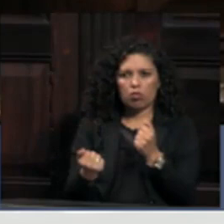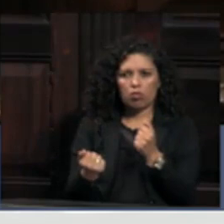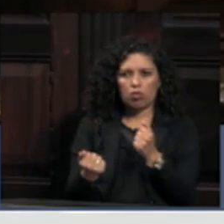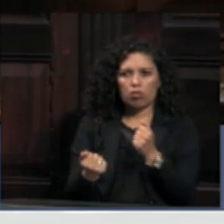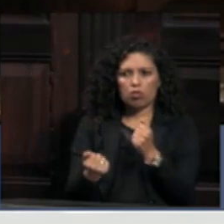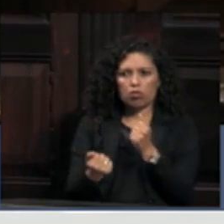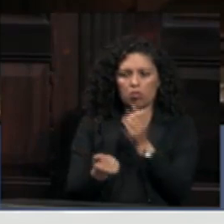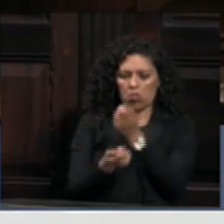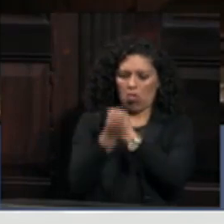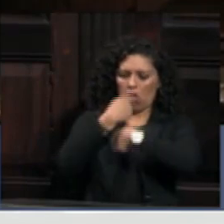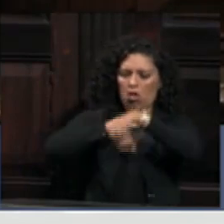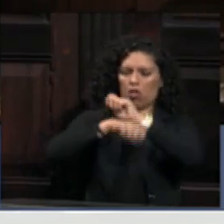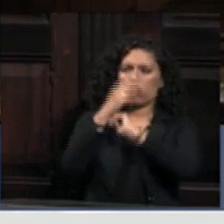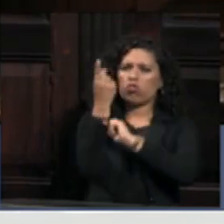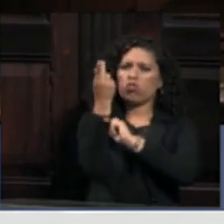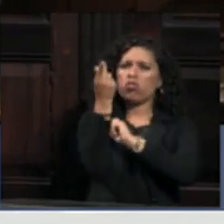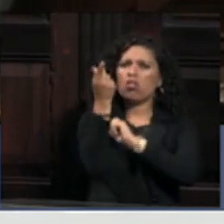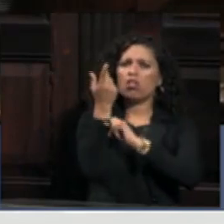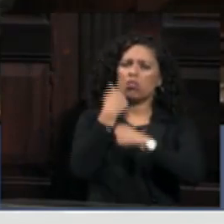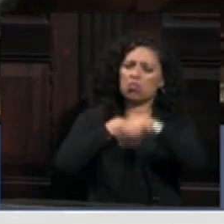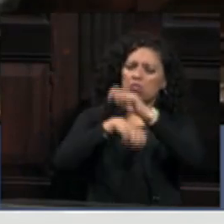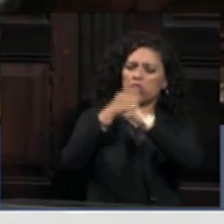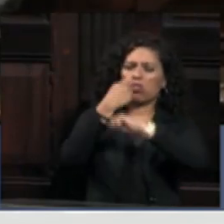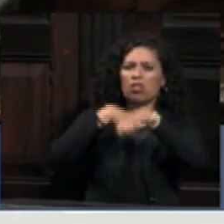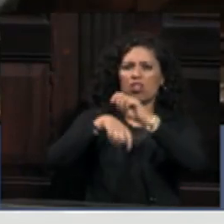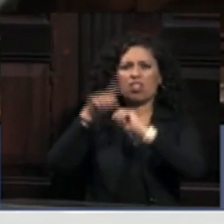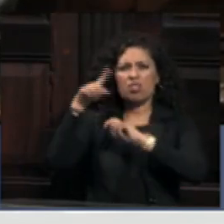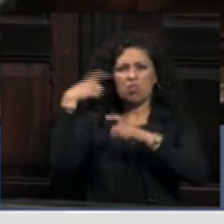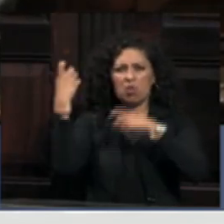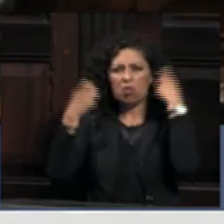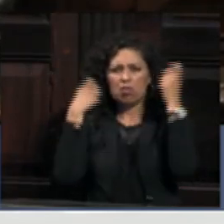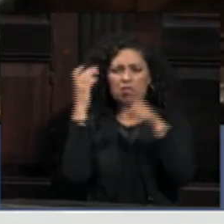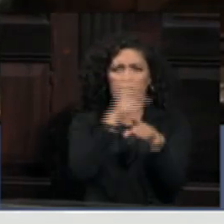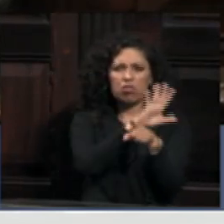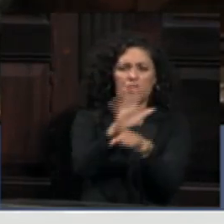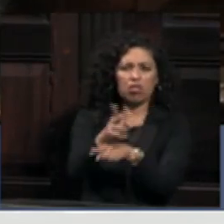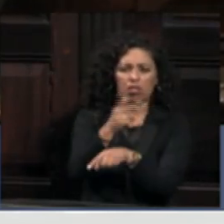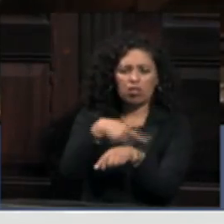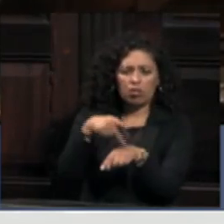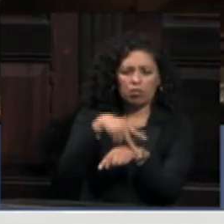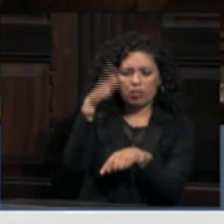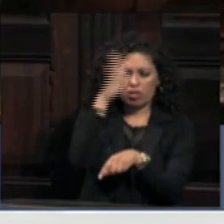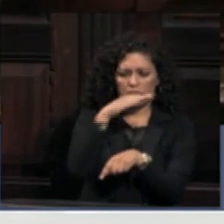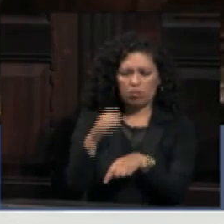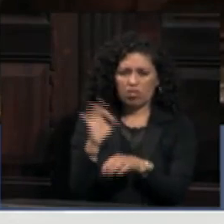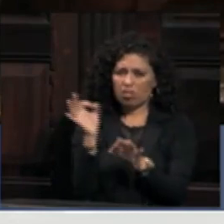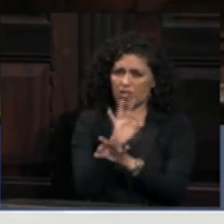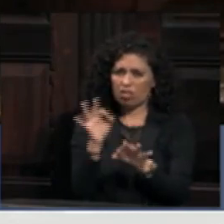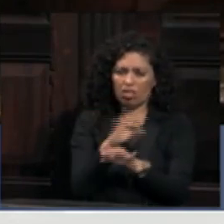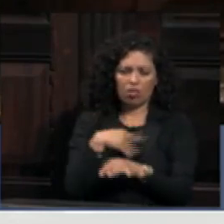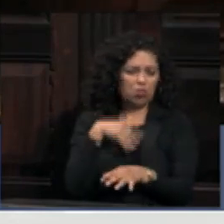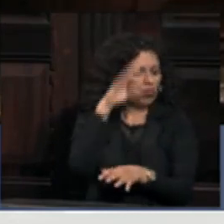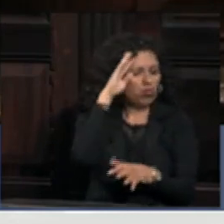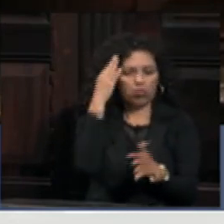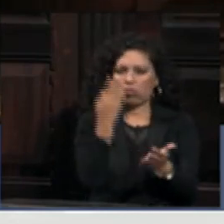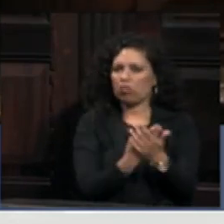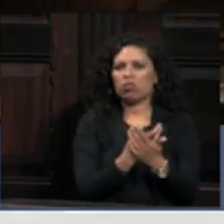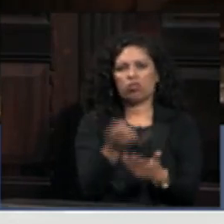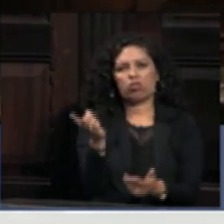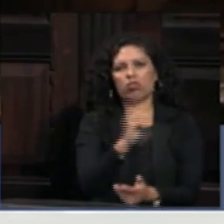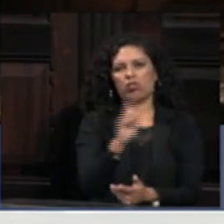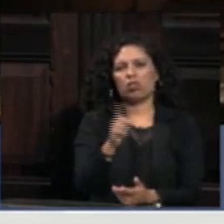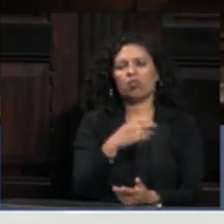financeiro internacional do que com o desenvolvimento nacional. Eu não acredito Não posso